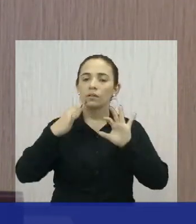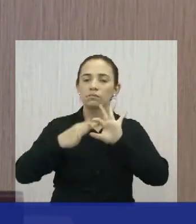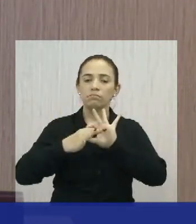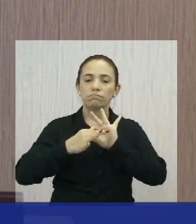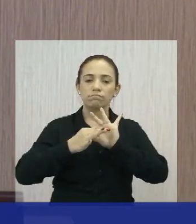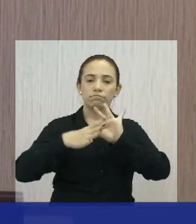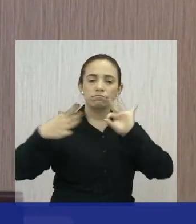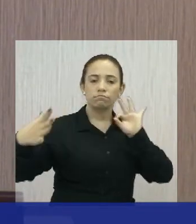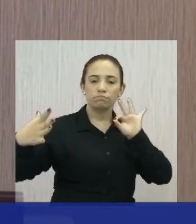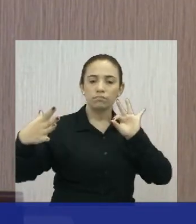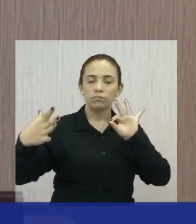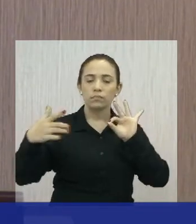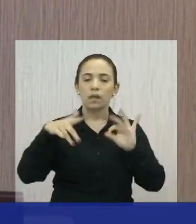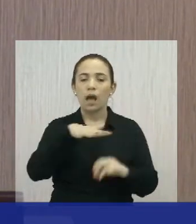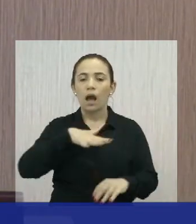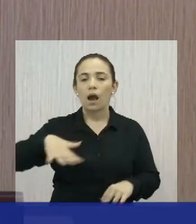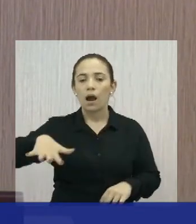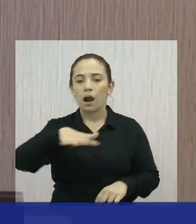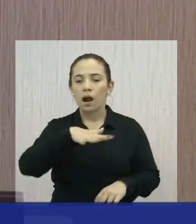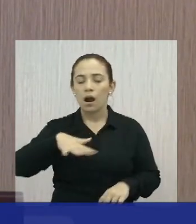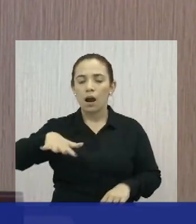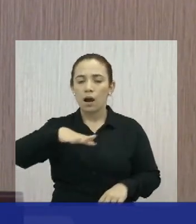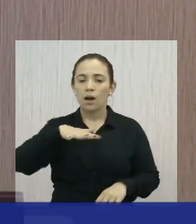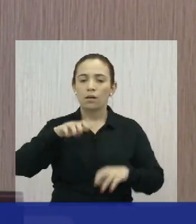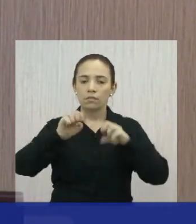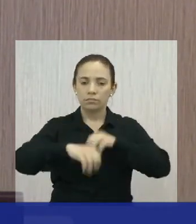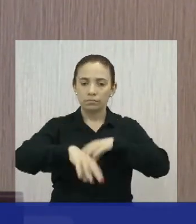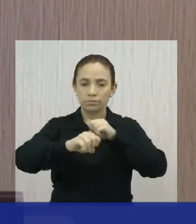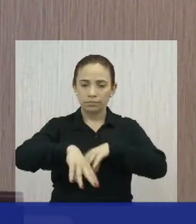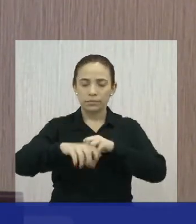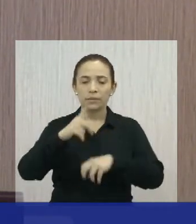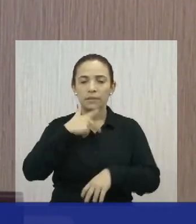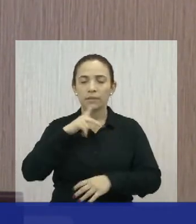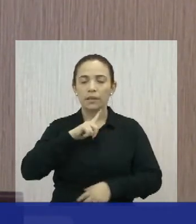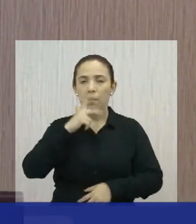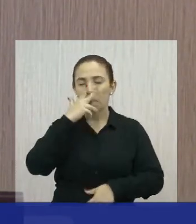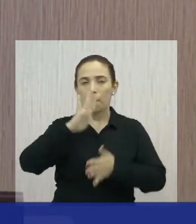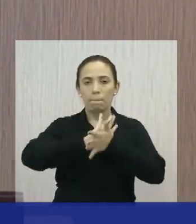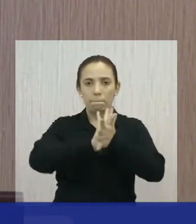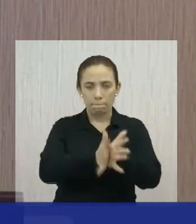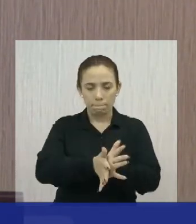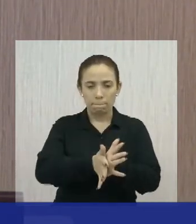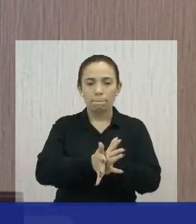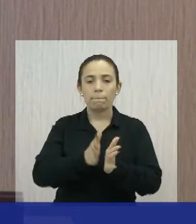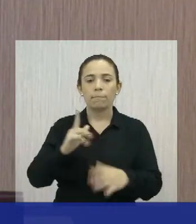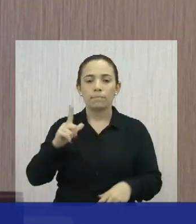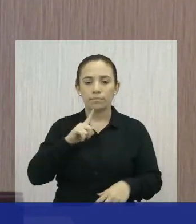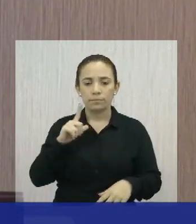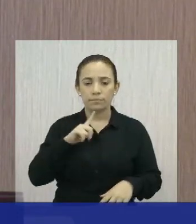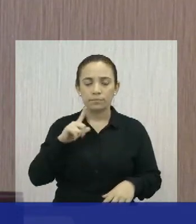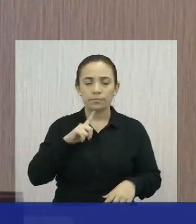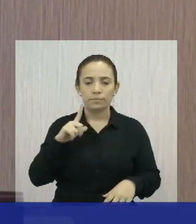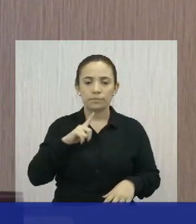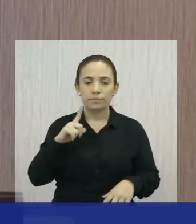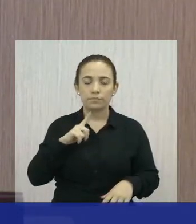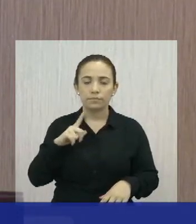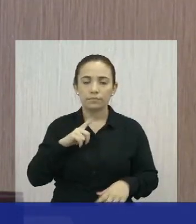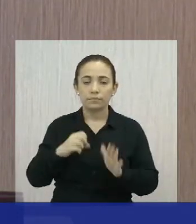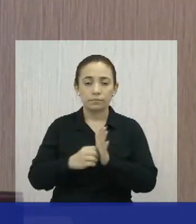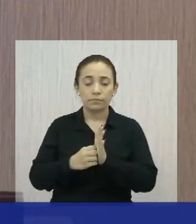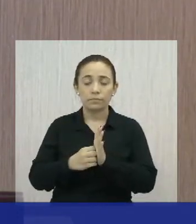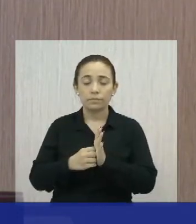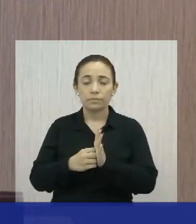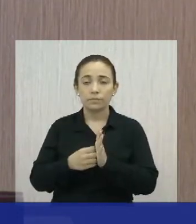nossa prática, do título que nos preconceitua e nos eleva a uma condição que muitas vezes nós